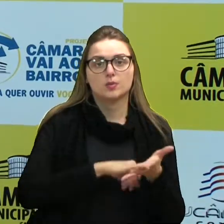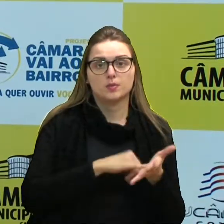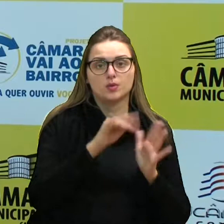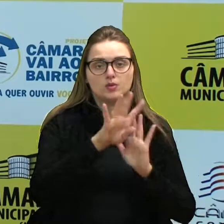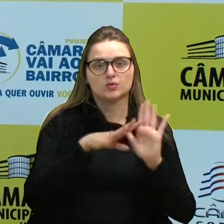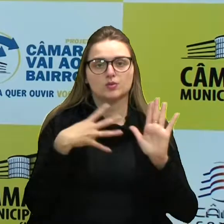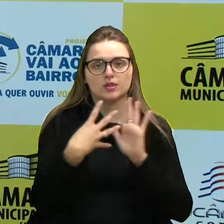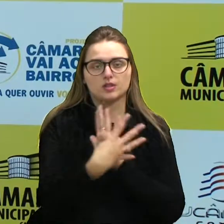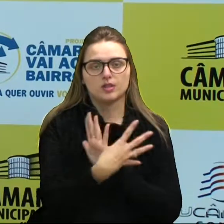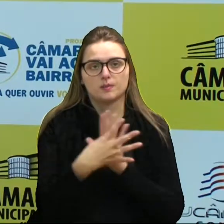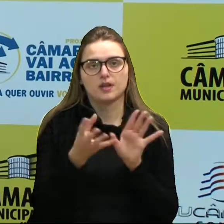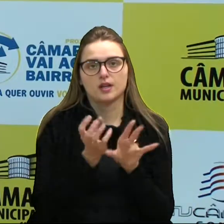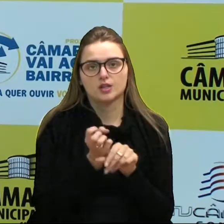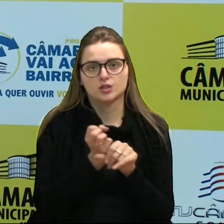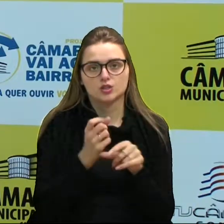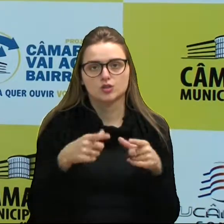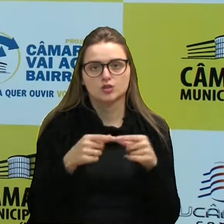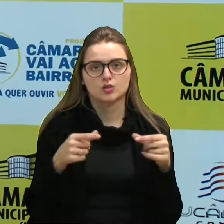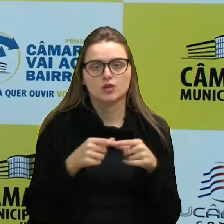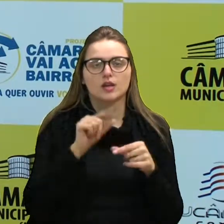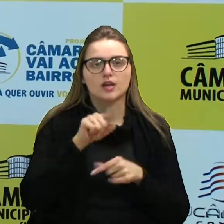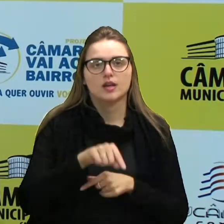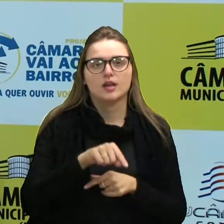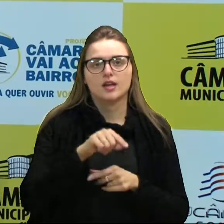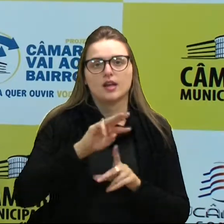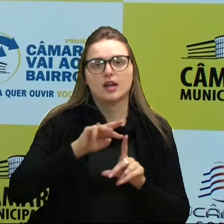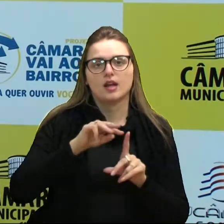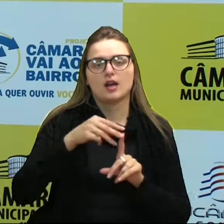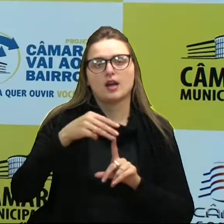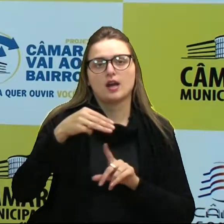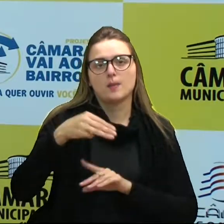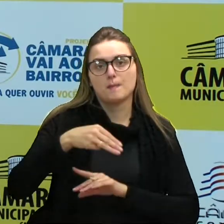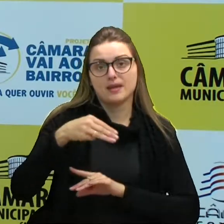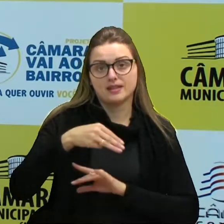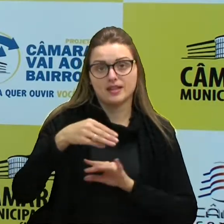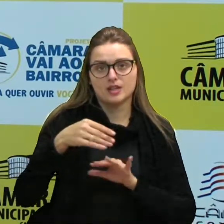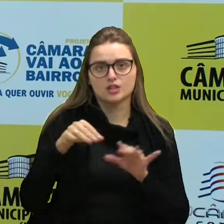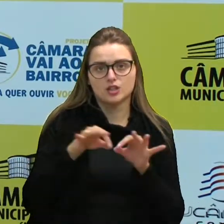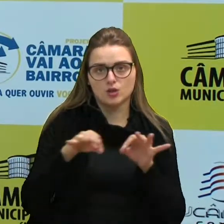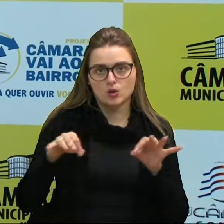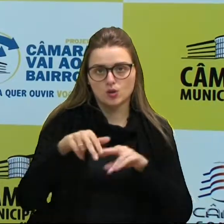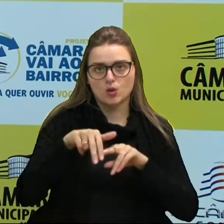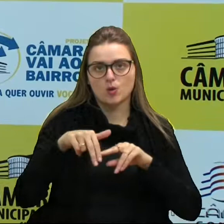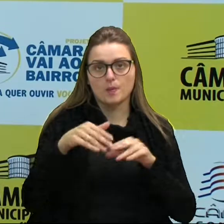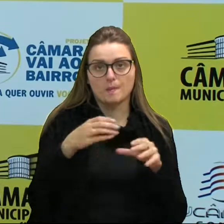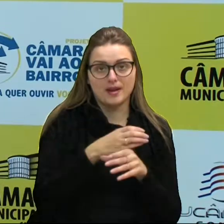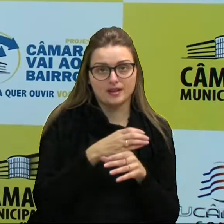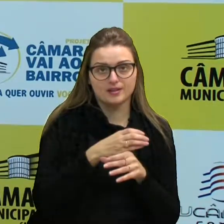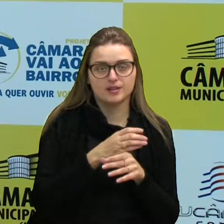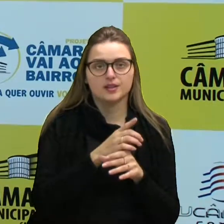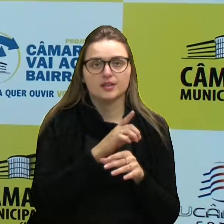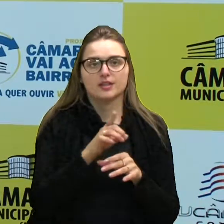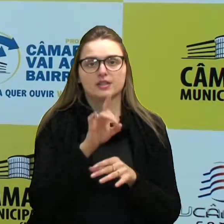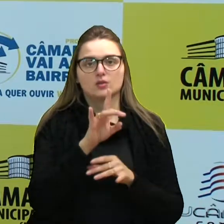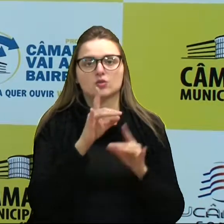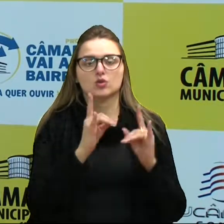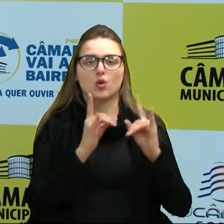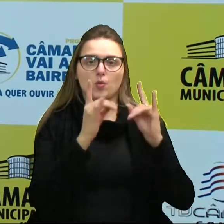de cálculo considera a metragem total do empreendimento e não a unidade. Também teremos em votação parecer